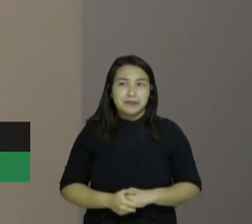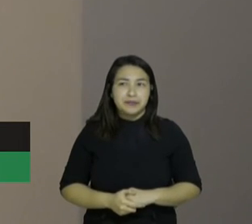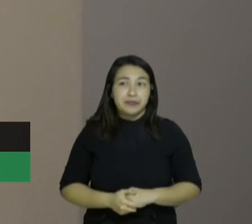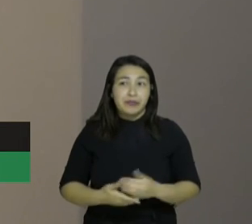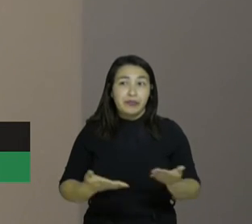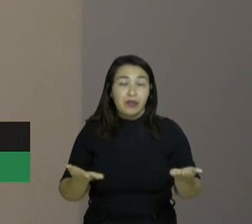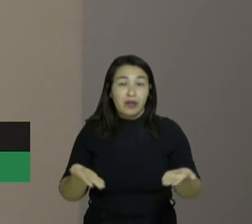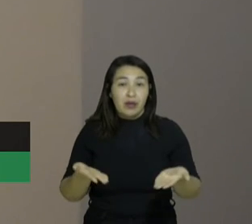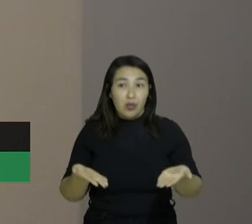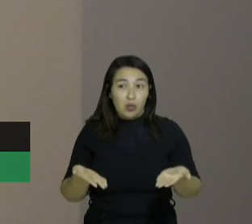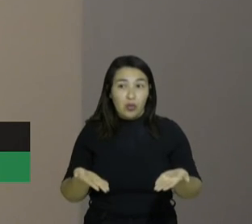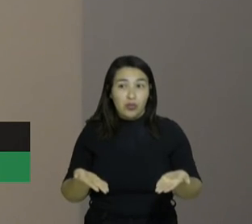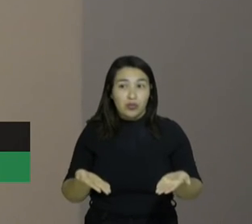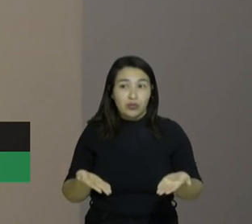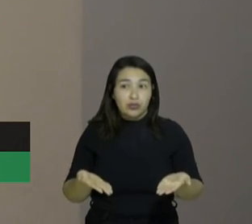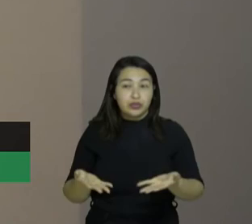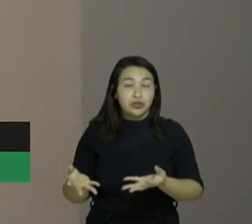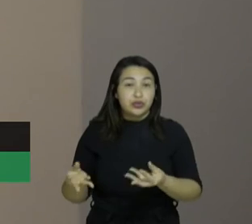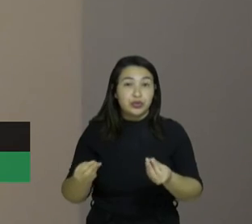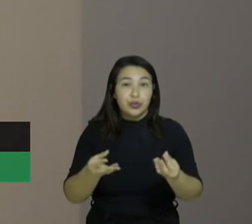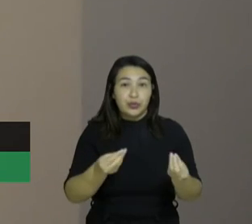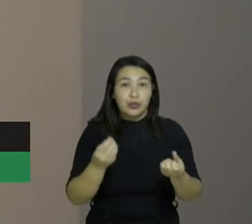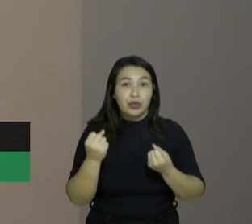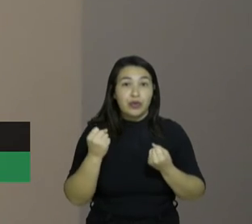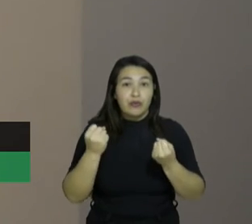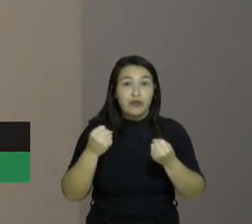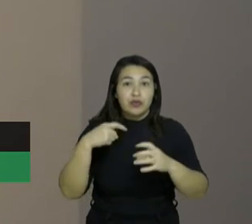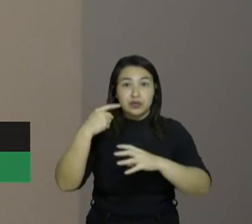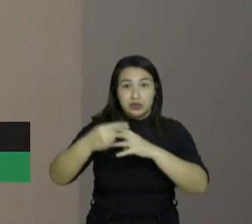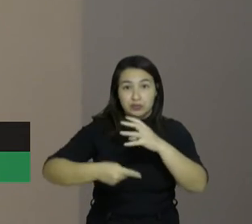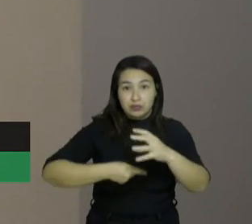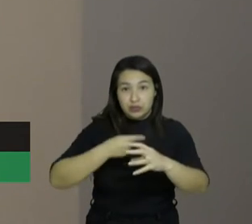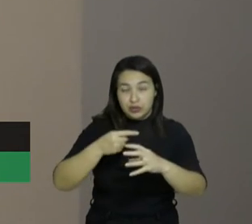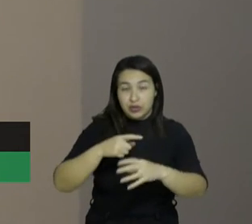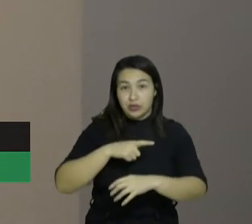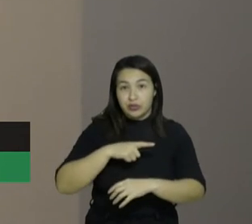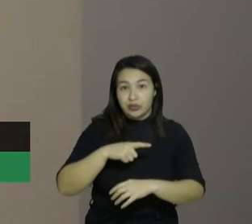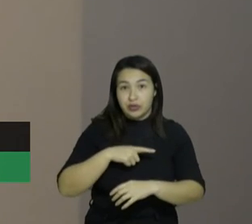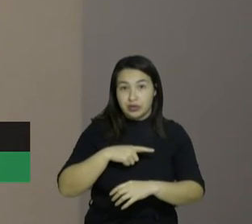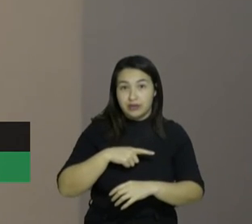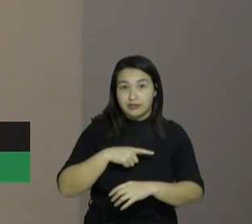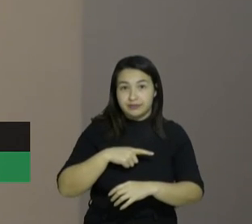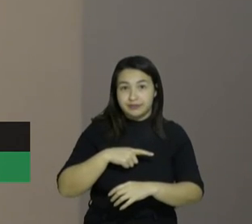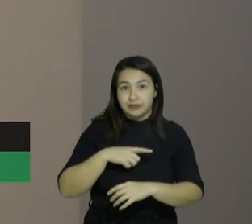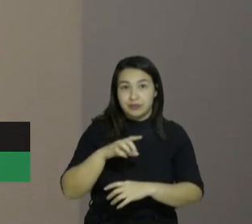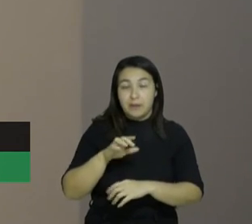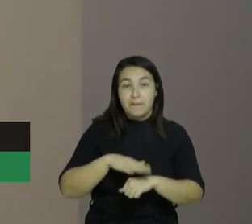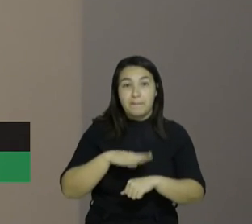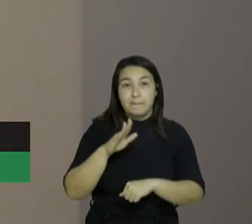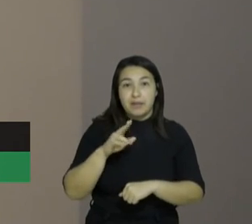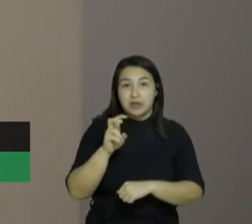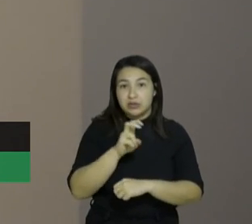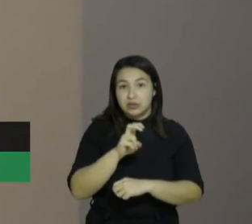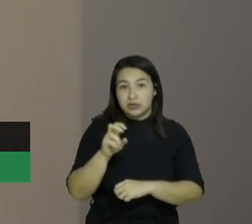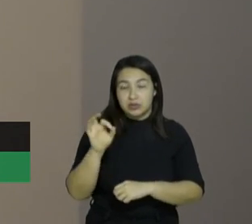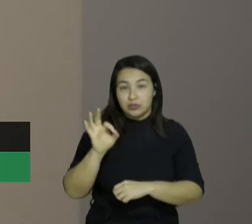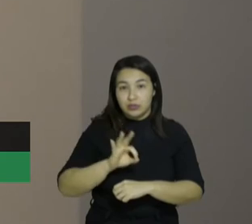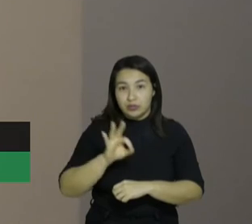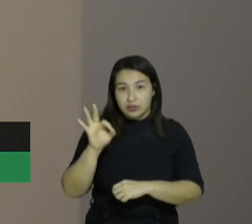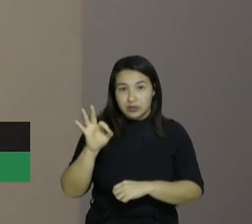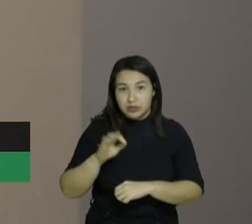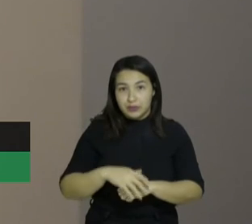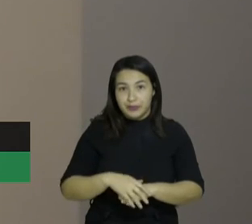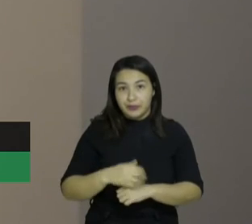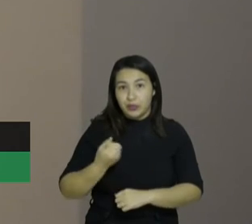atualmente mais de Mundial vive em áreas Urbanas no Brasil são mais de 75% da nossa população um